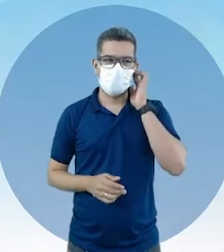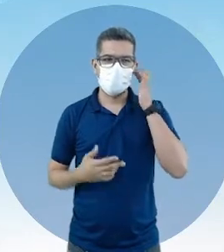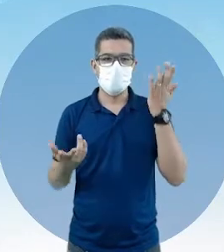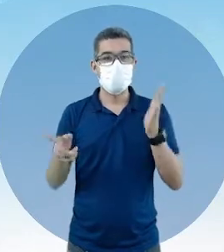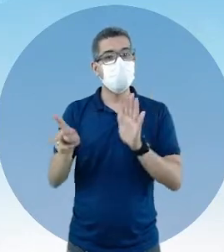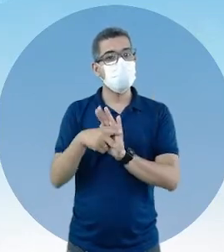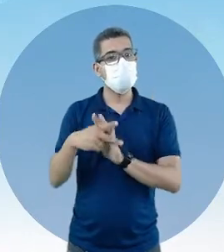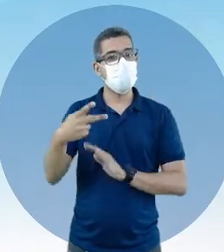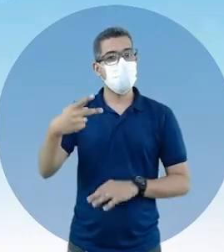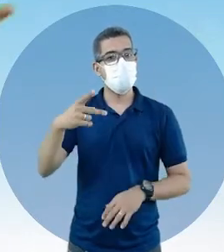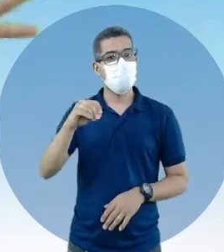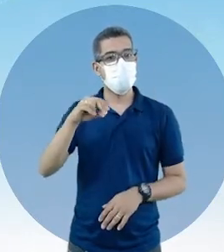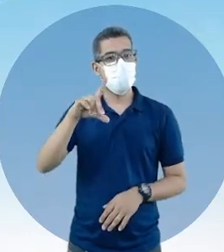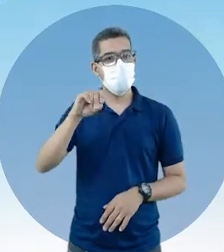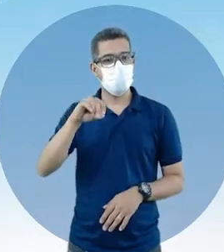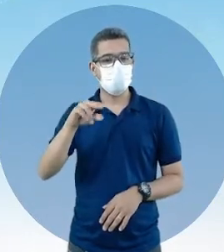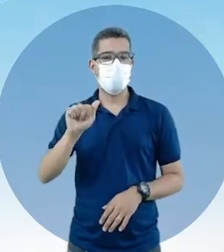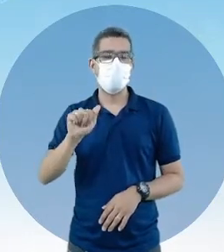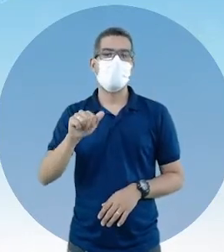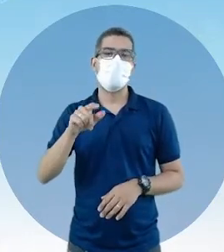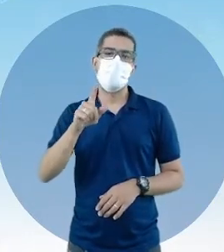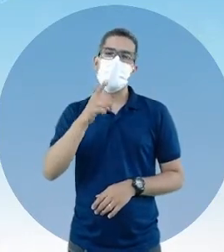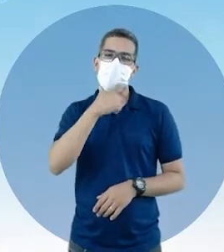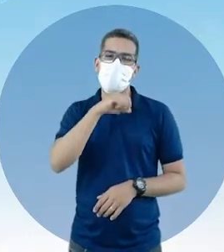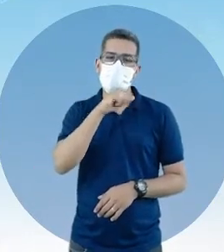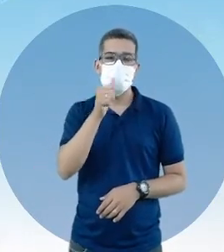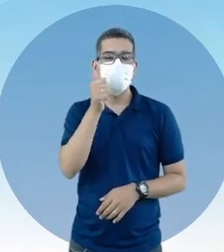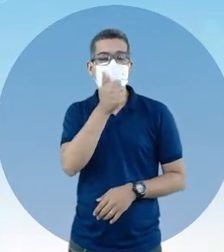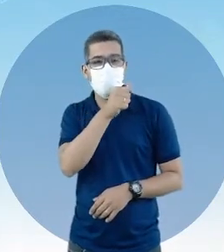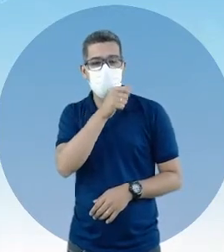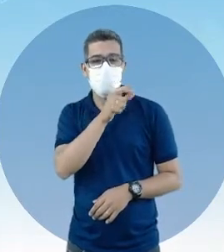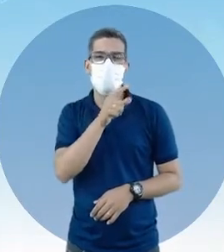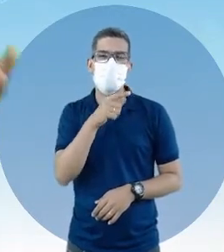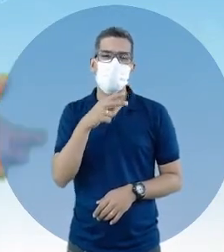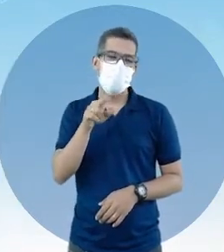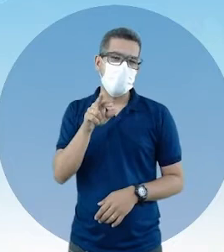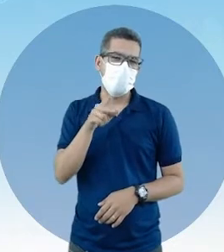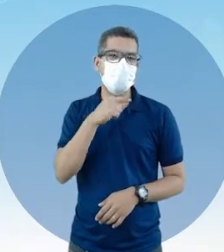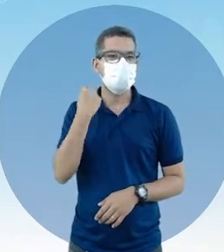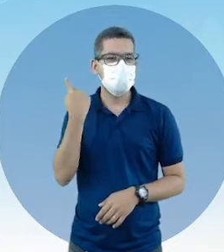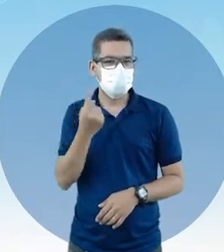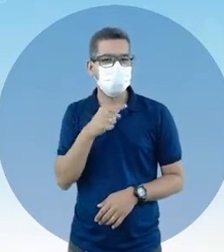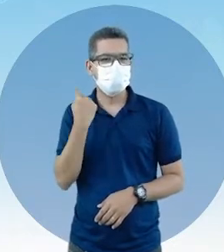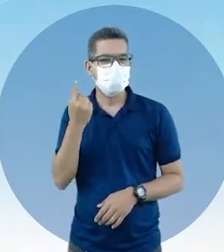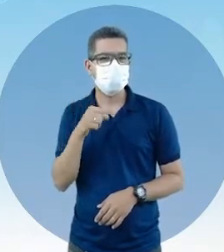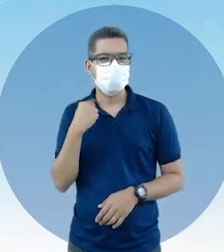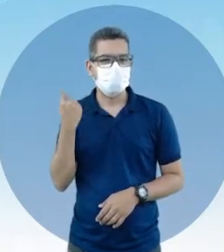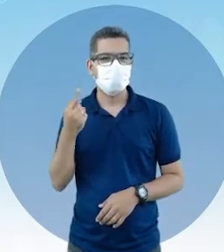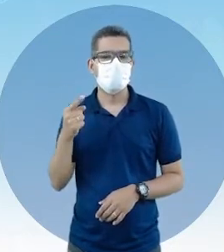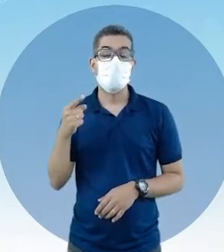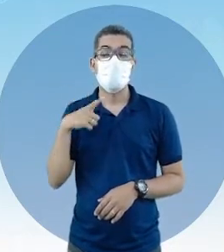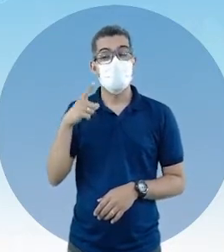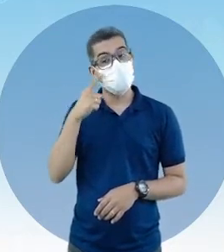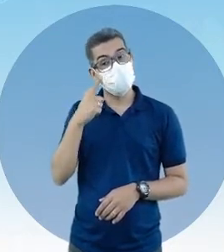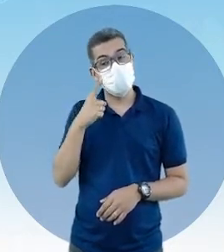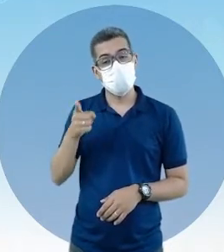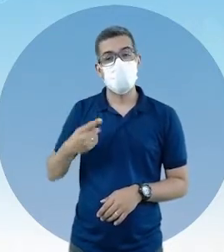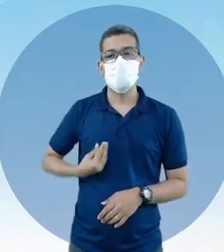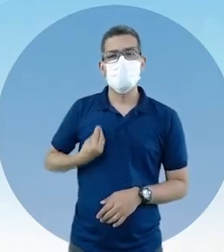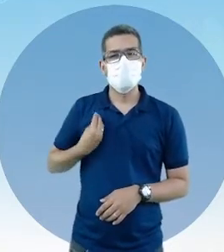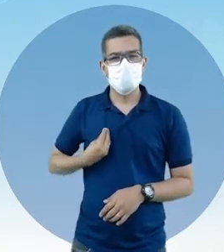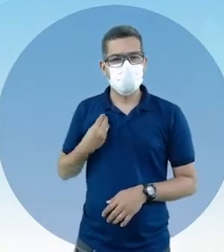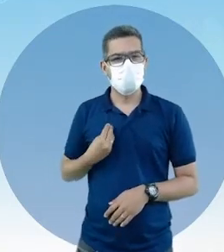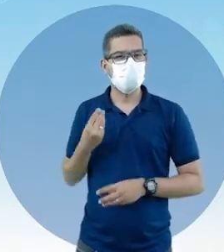perdera os pais, os irmãos. Então, vejam só que nós vamos conhecer o trajeto dessa